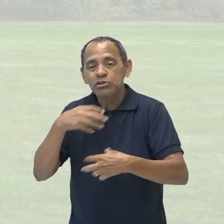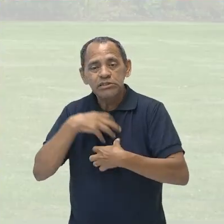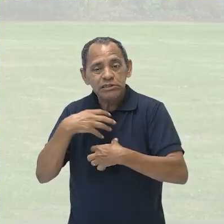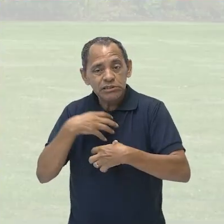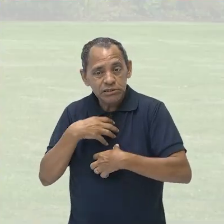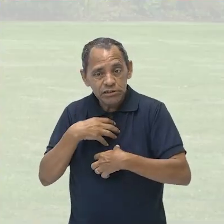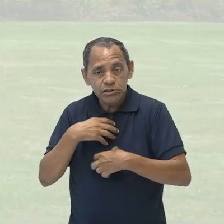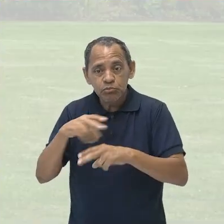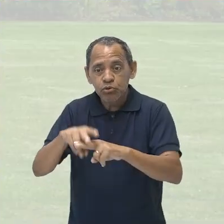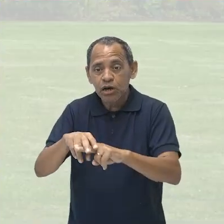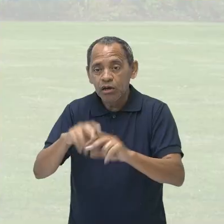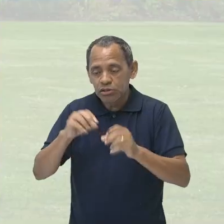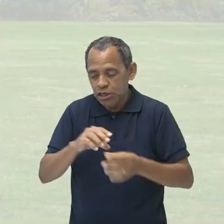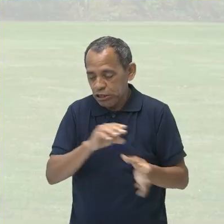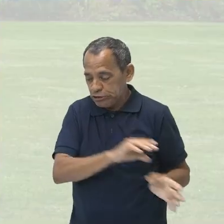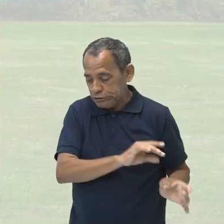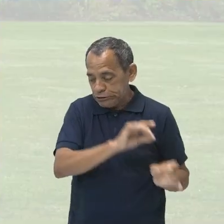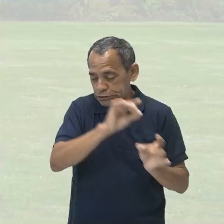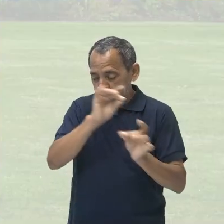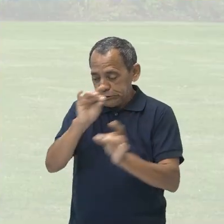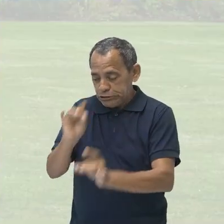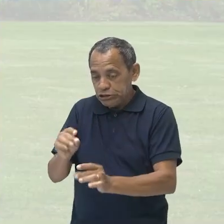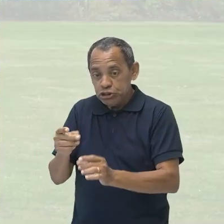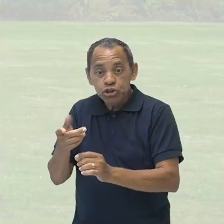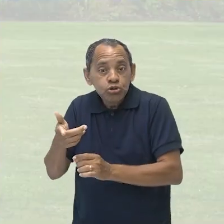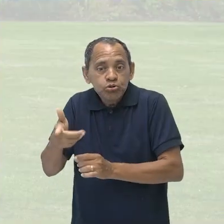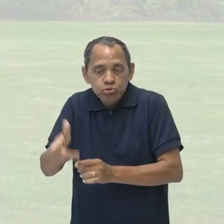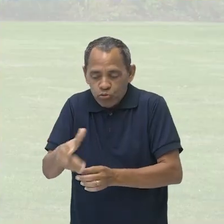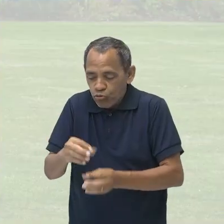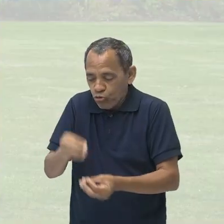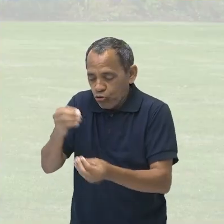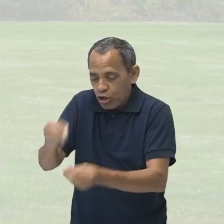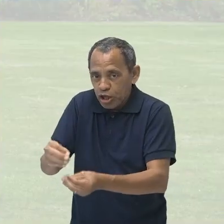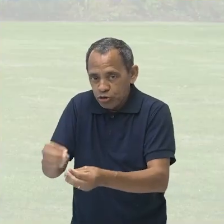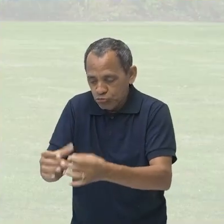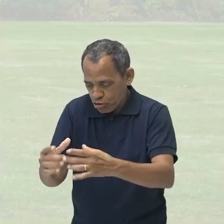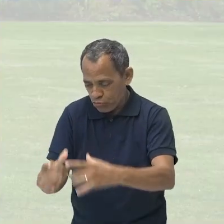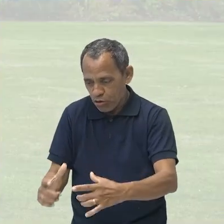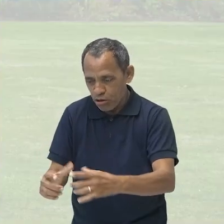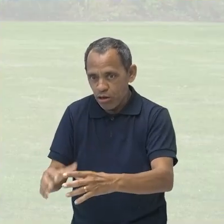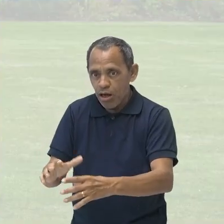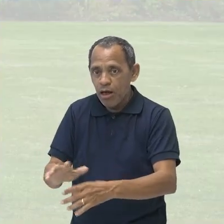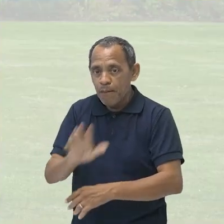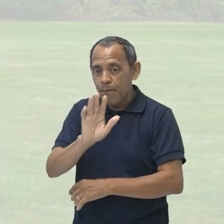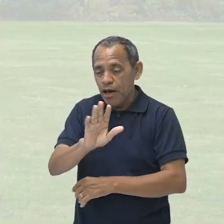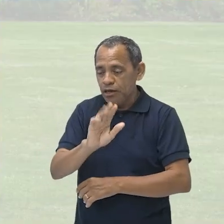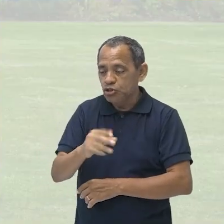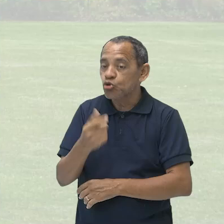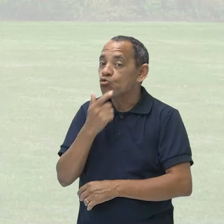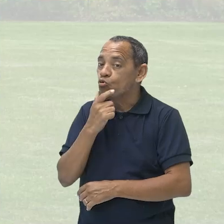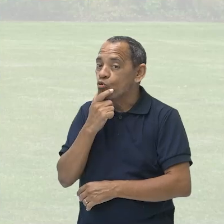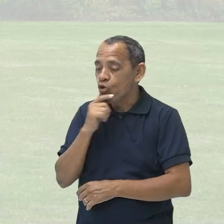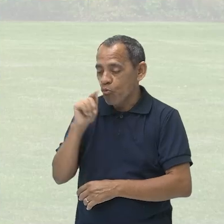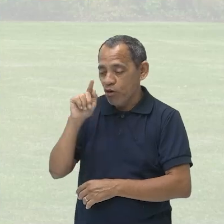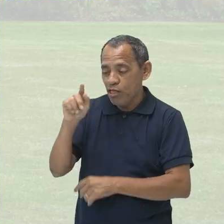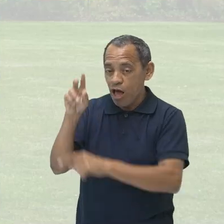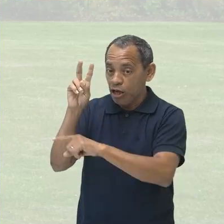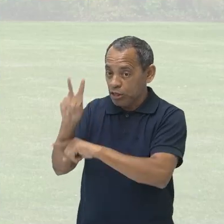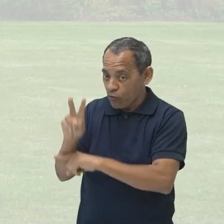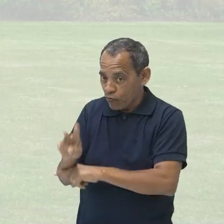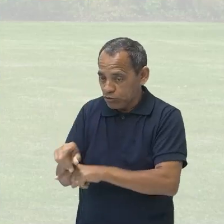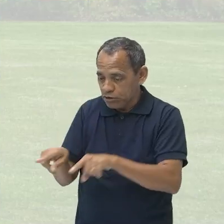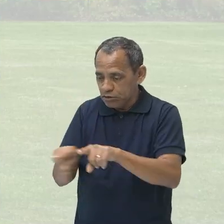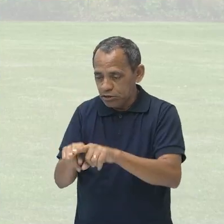para estar sendo colocada ali de volta naquele jardim. Mas para o porteiro, que não acompanhou todo o processo e